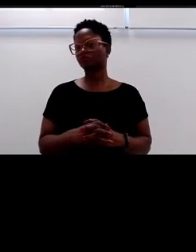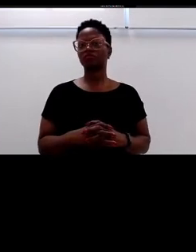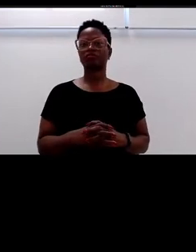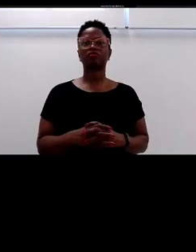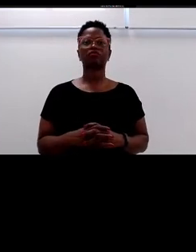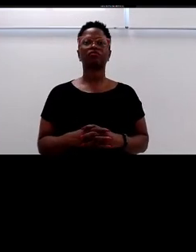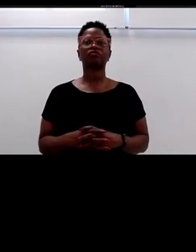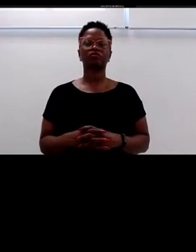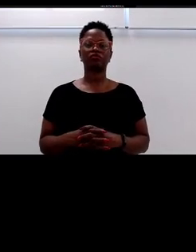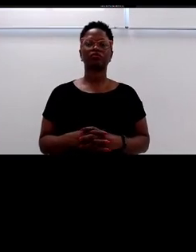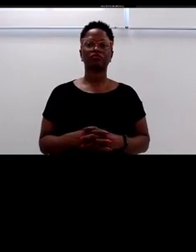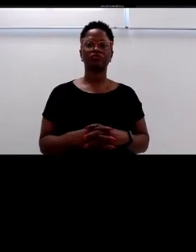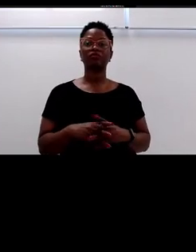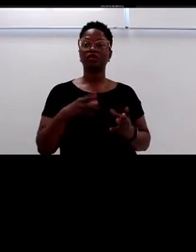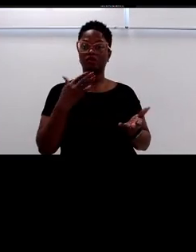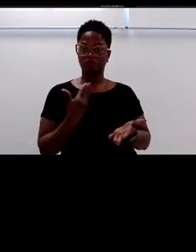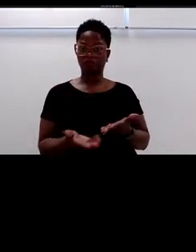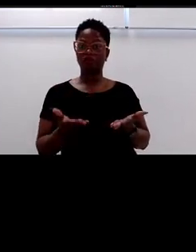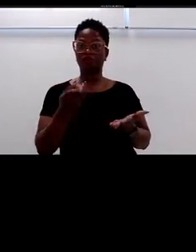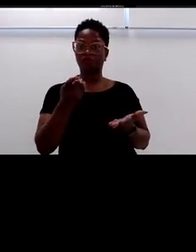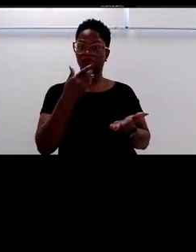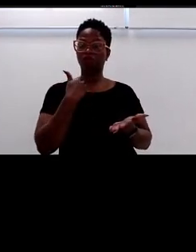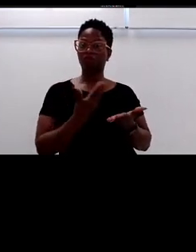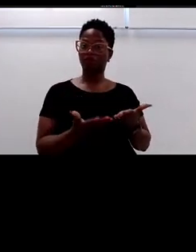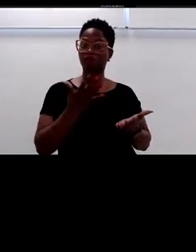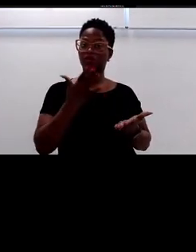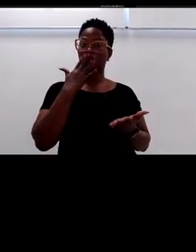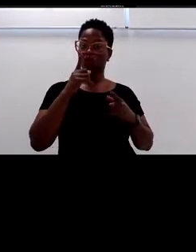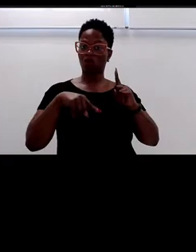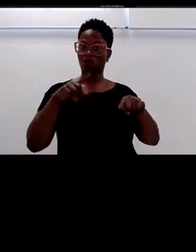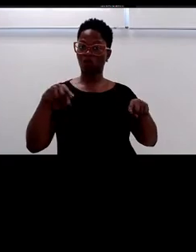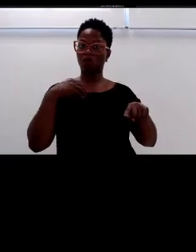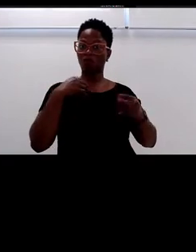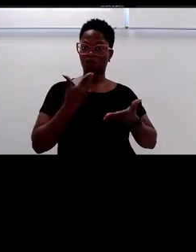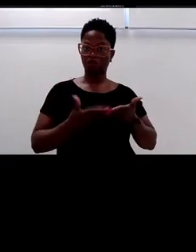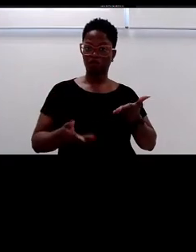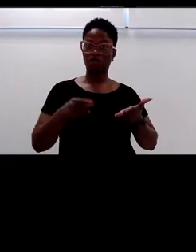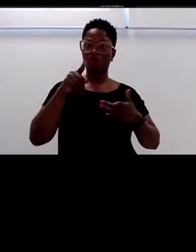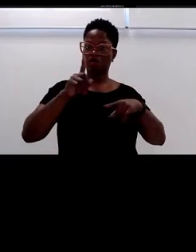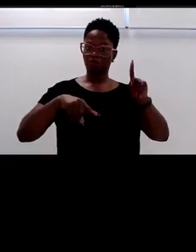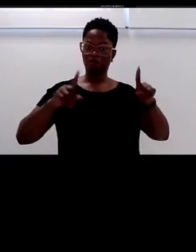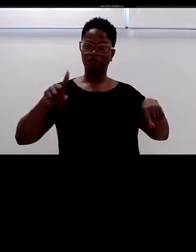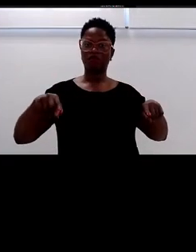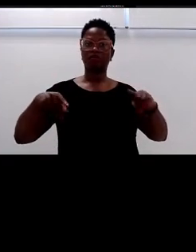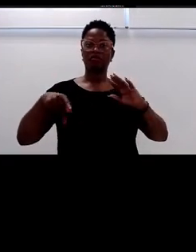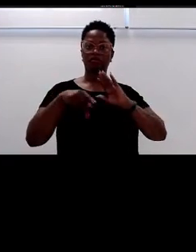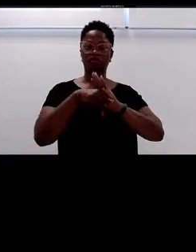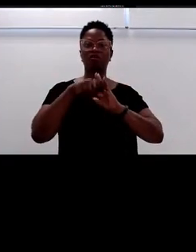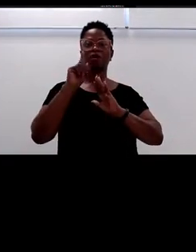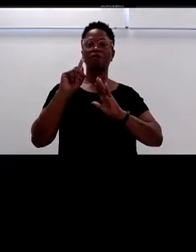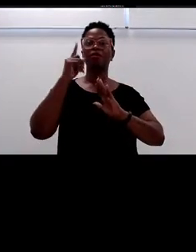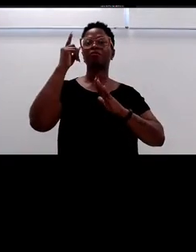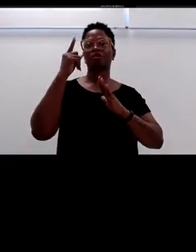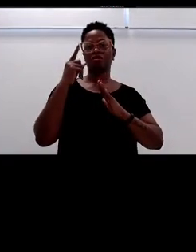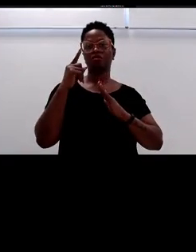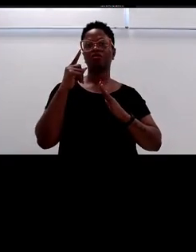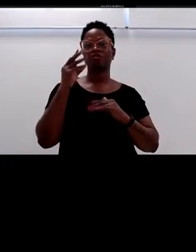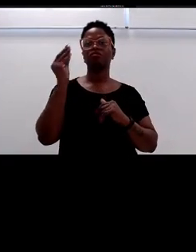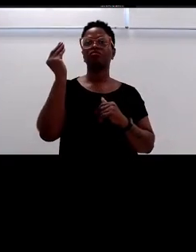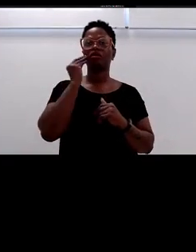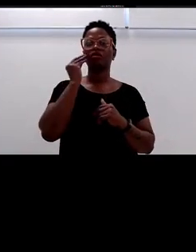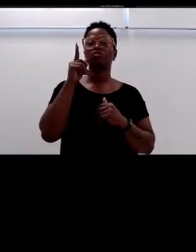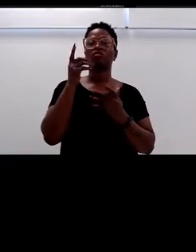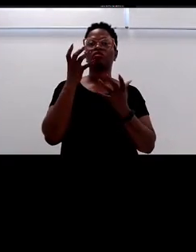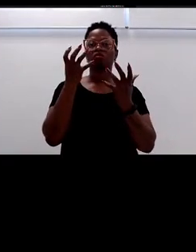Tem que ter uma variação desse aqui, uma variação. A primeira prova para ser admitido no